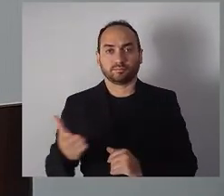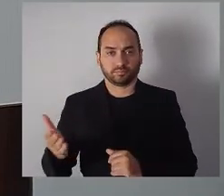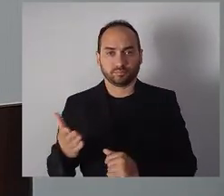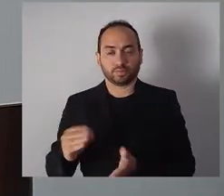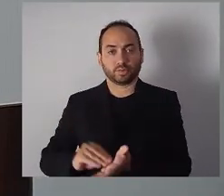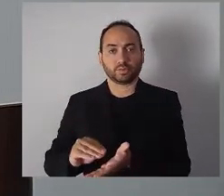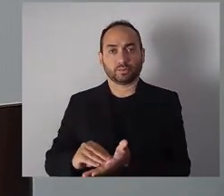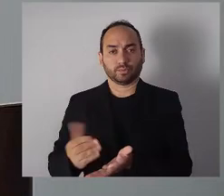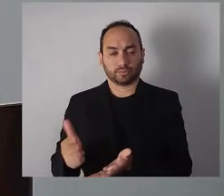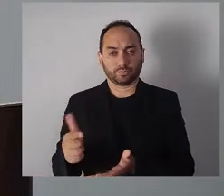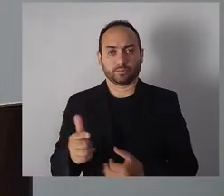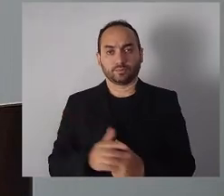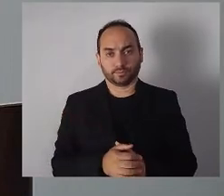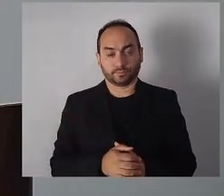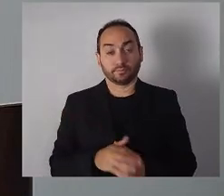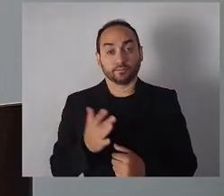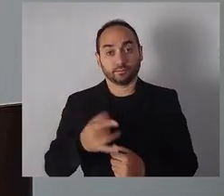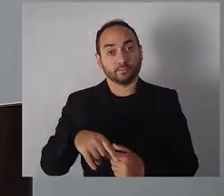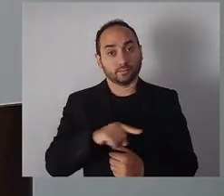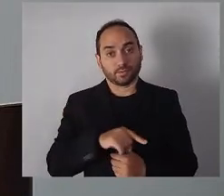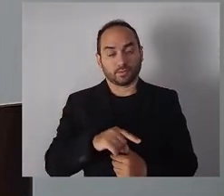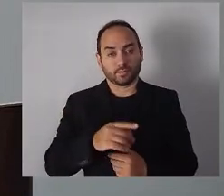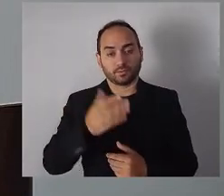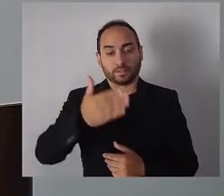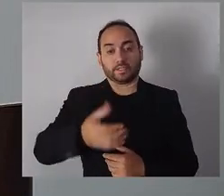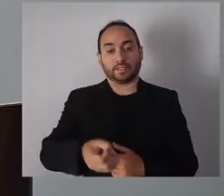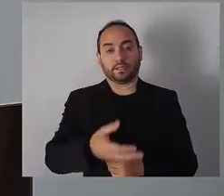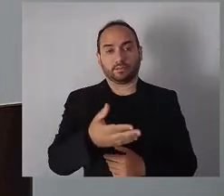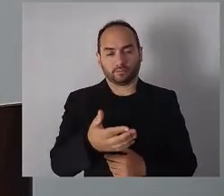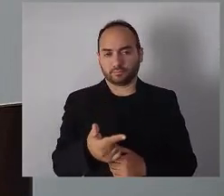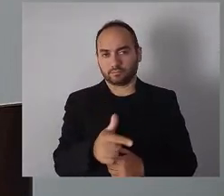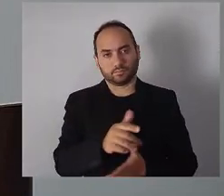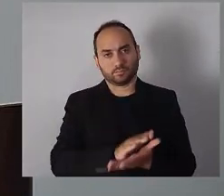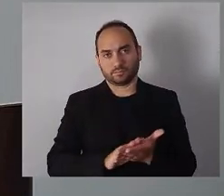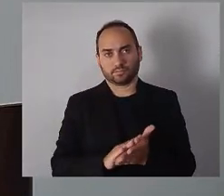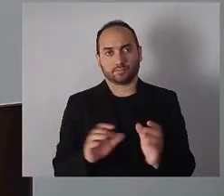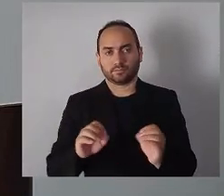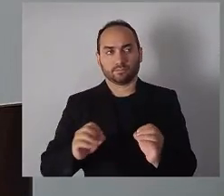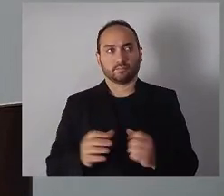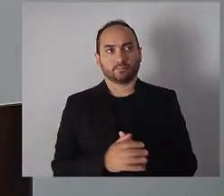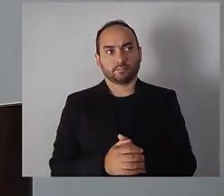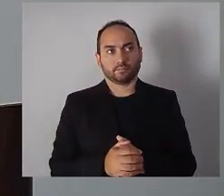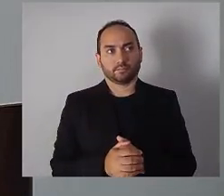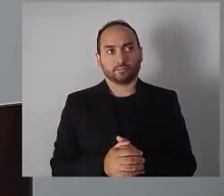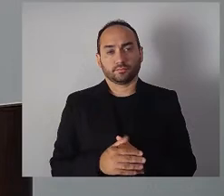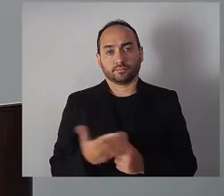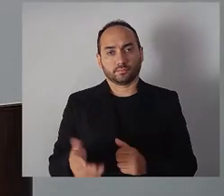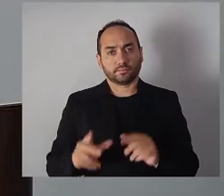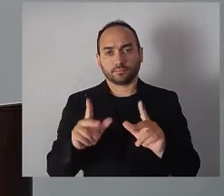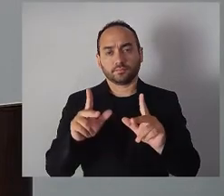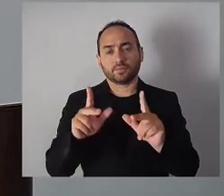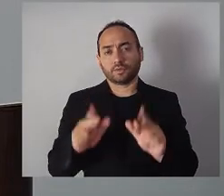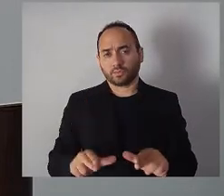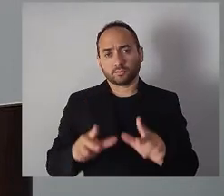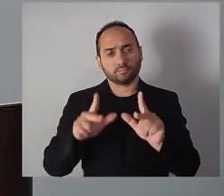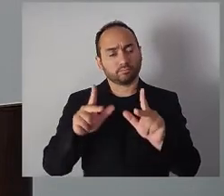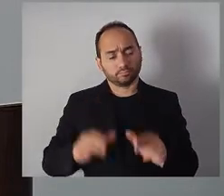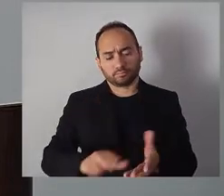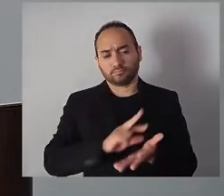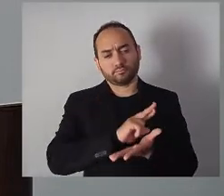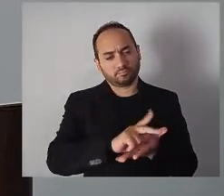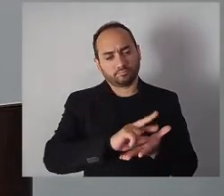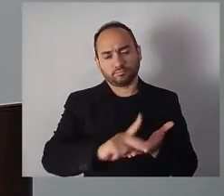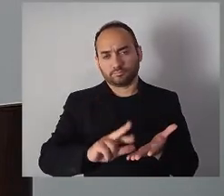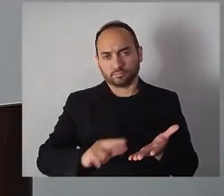Portanto, excelências, aqui nós não temos nenhum fato novo, nem um. São os mesmos fatos da ação